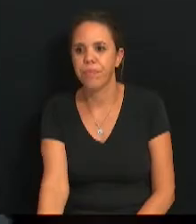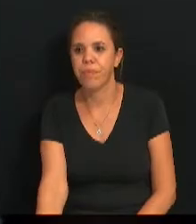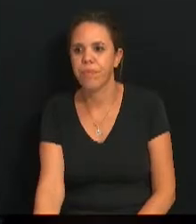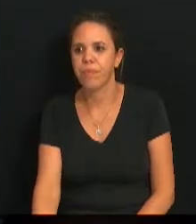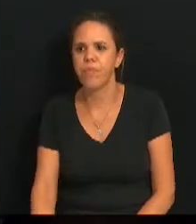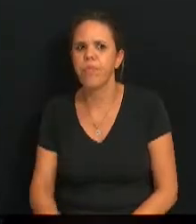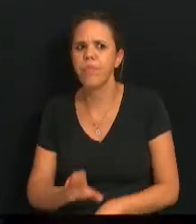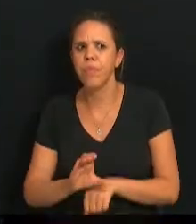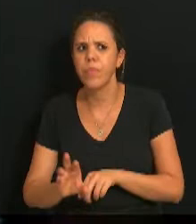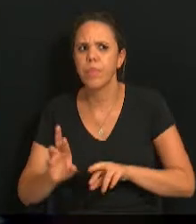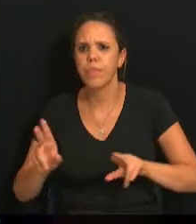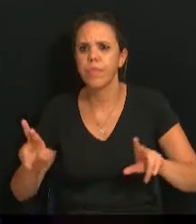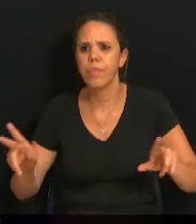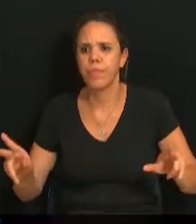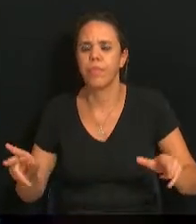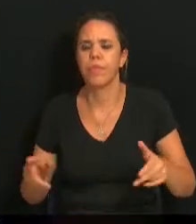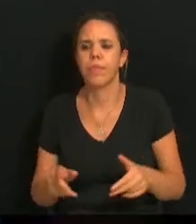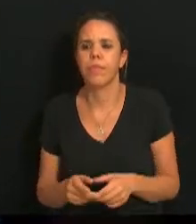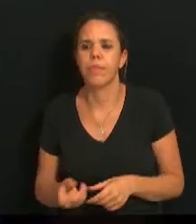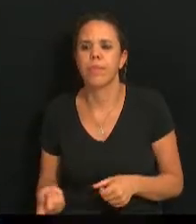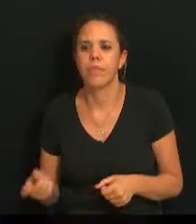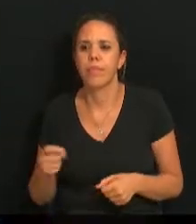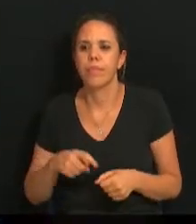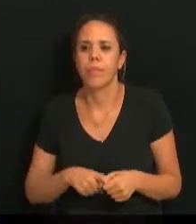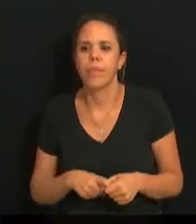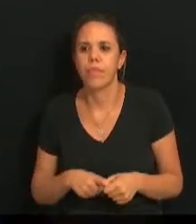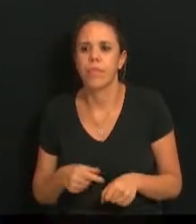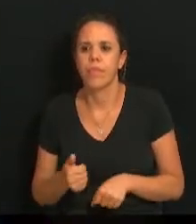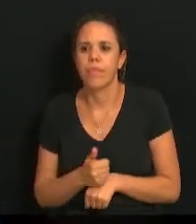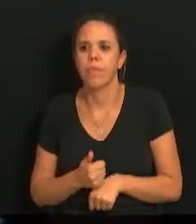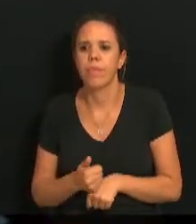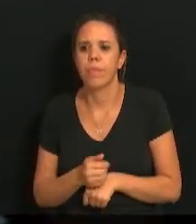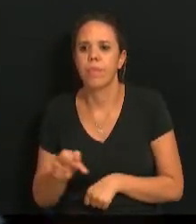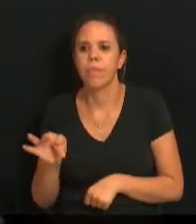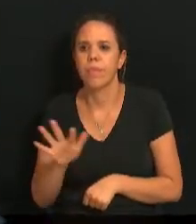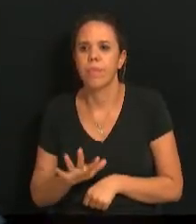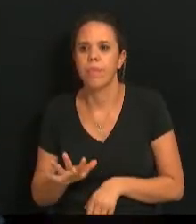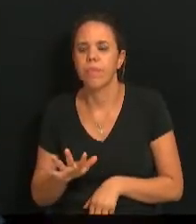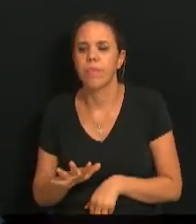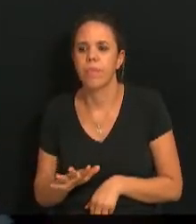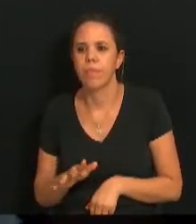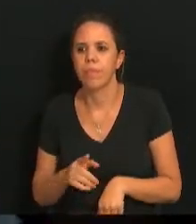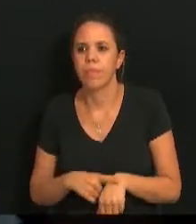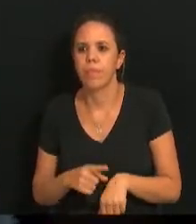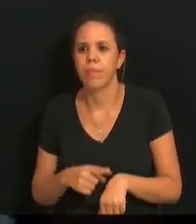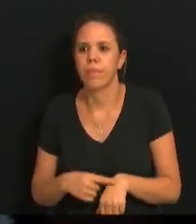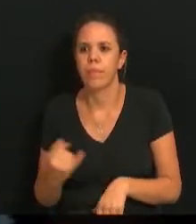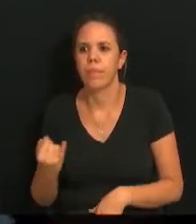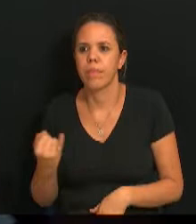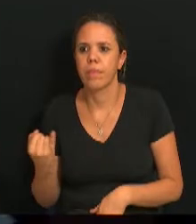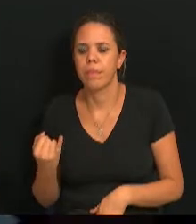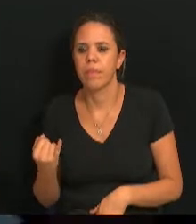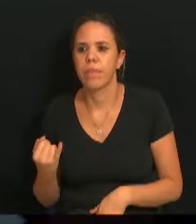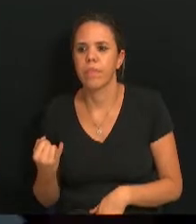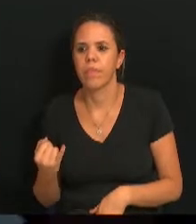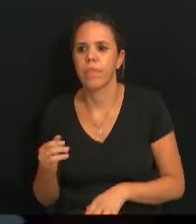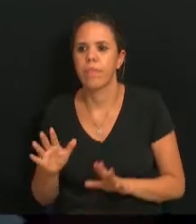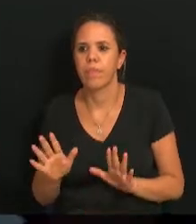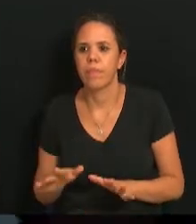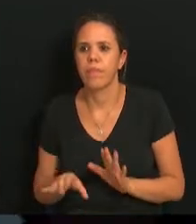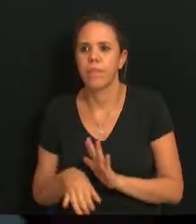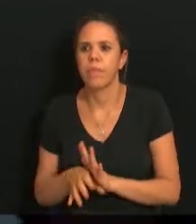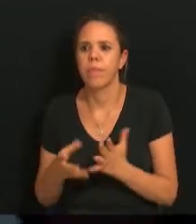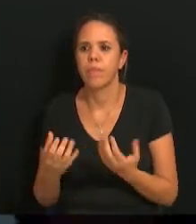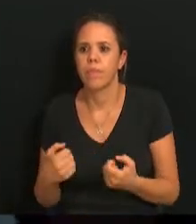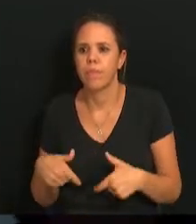Cefortep, ou cursos de retorno de nós profissionais na universidade. É um momento fundamental, porque implica, inclusive, uma certa concepção de trabalho